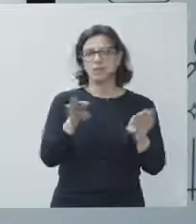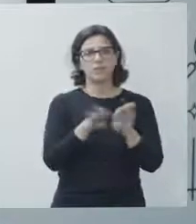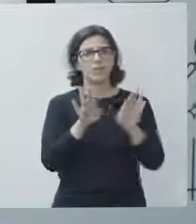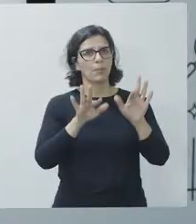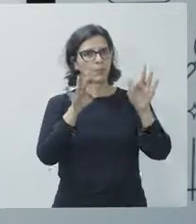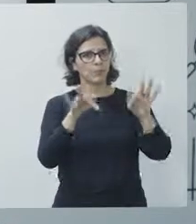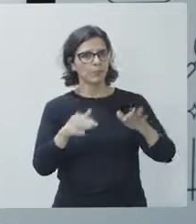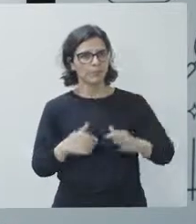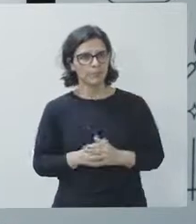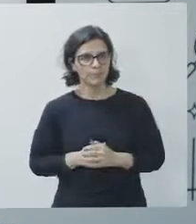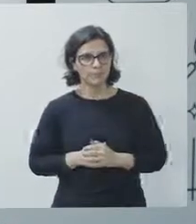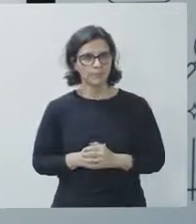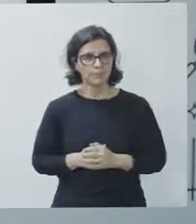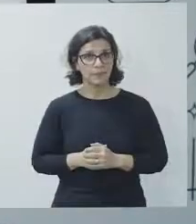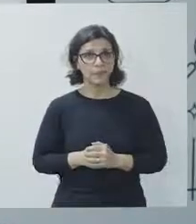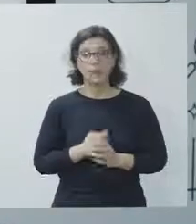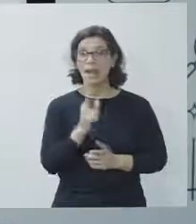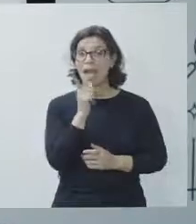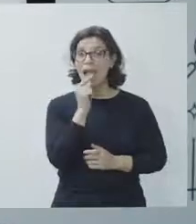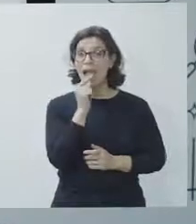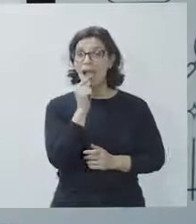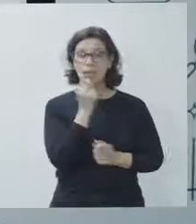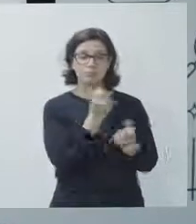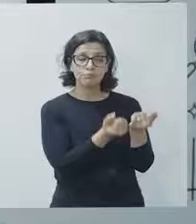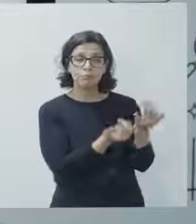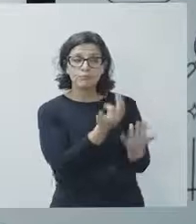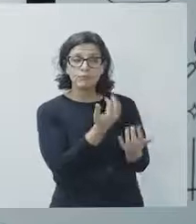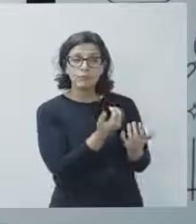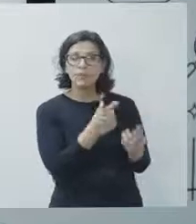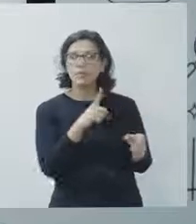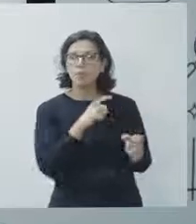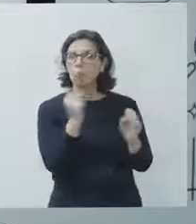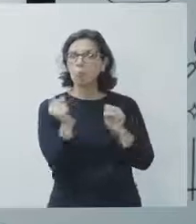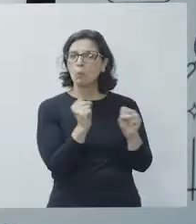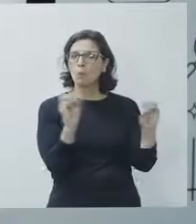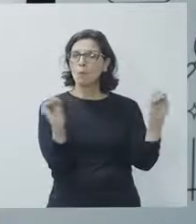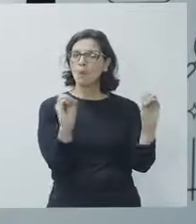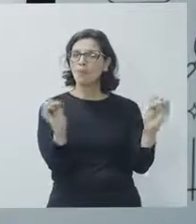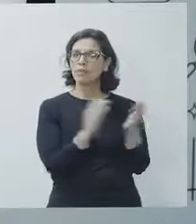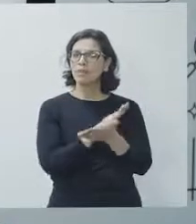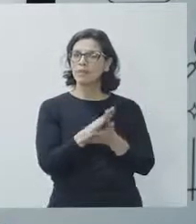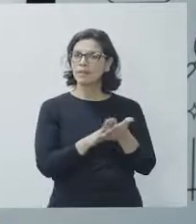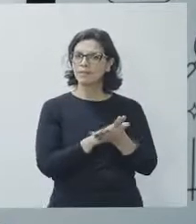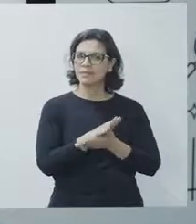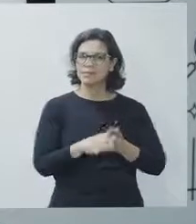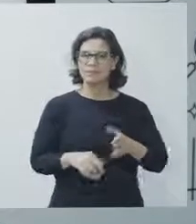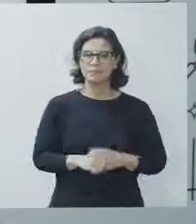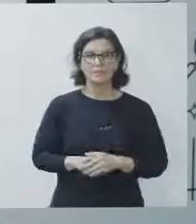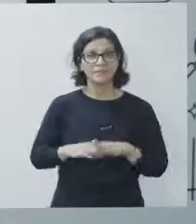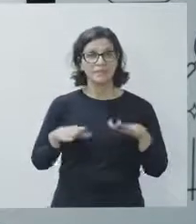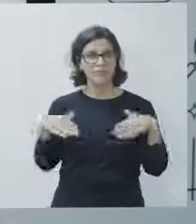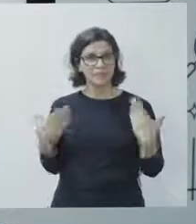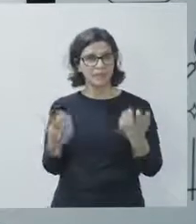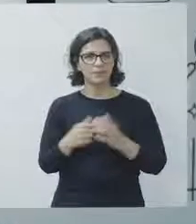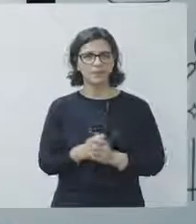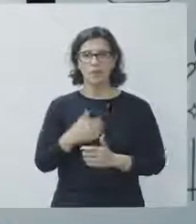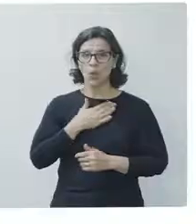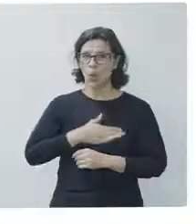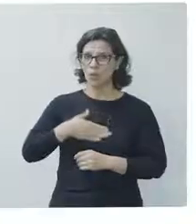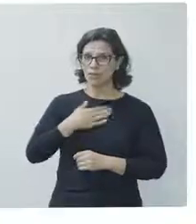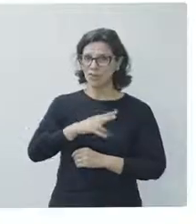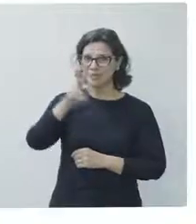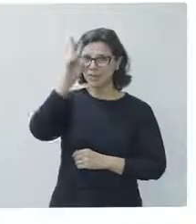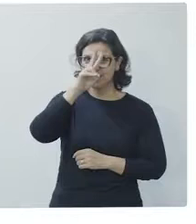esse finalzinho. As águas da fonte não possuíam poder algum. Então, gostaram